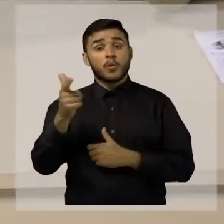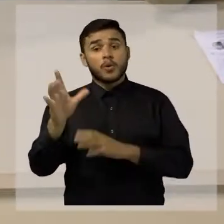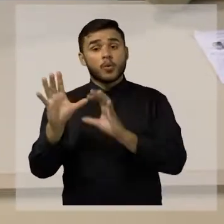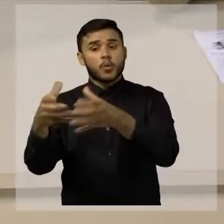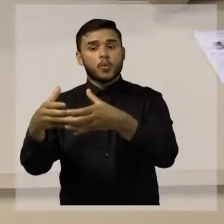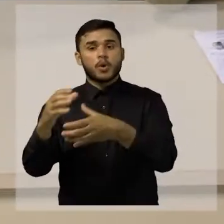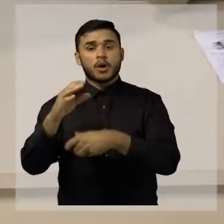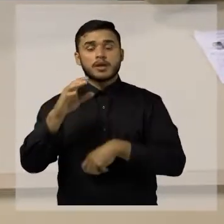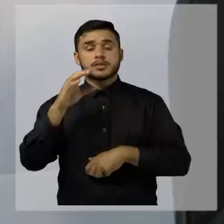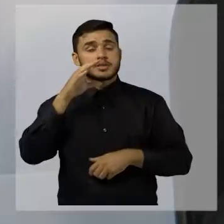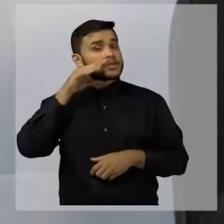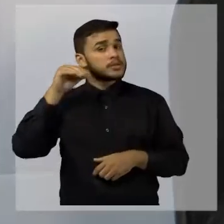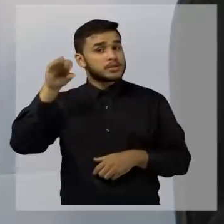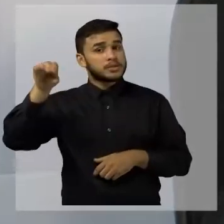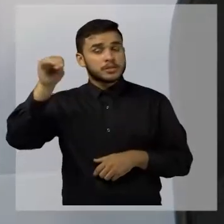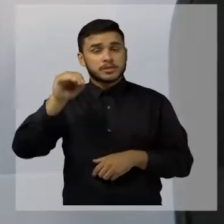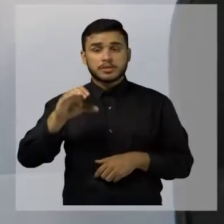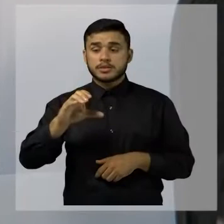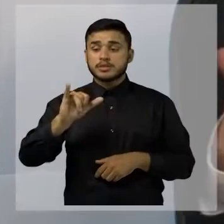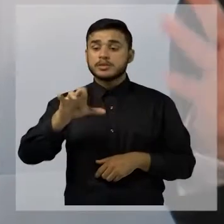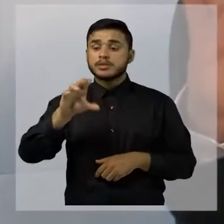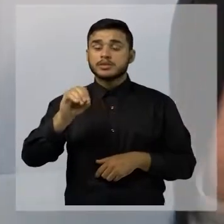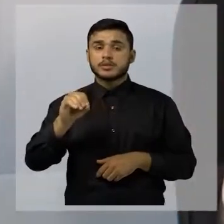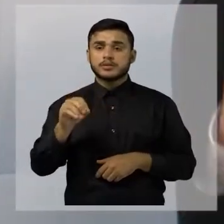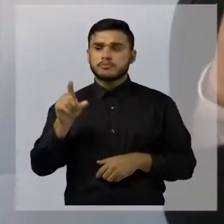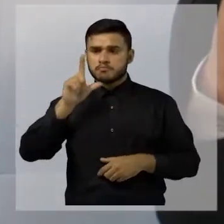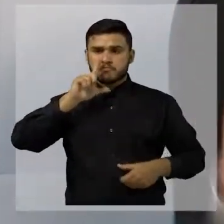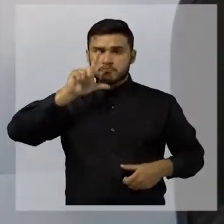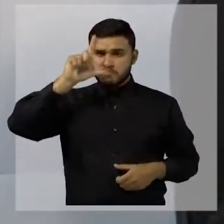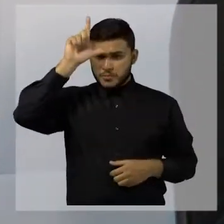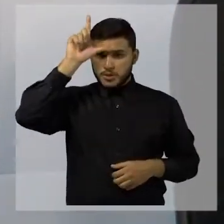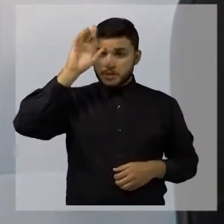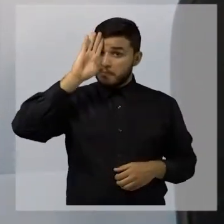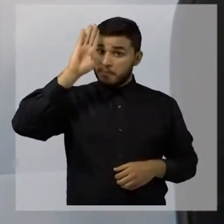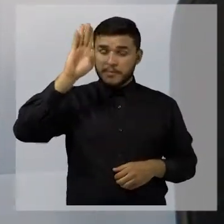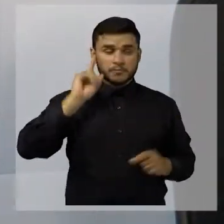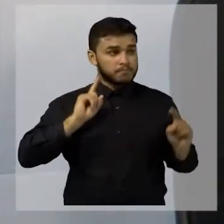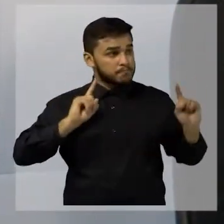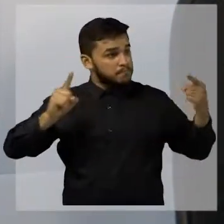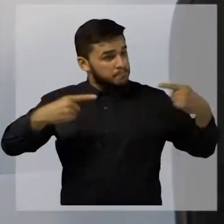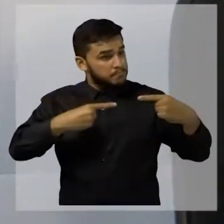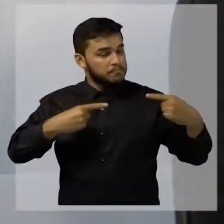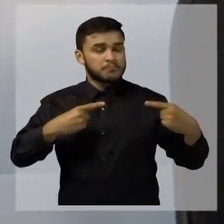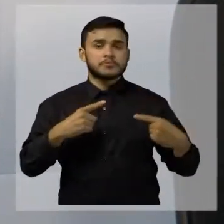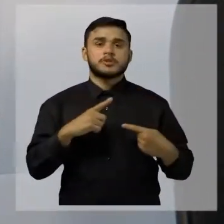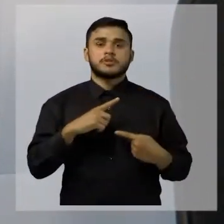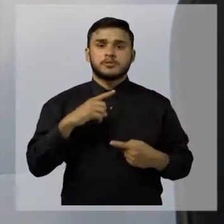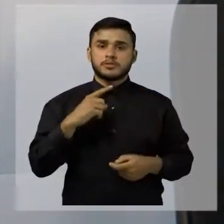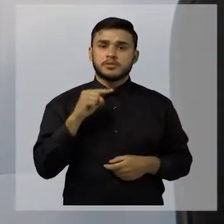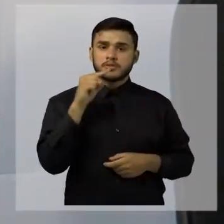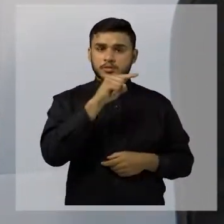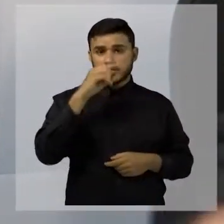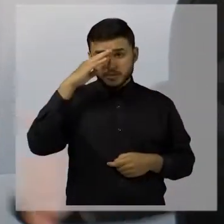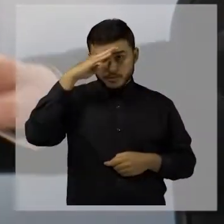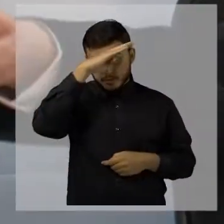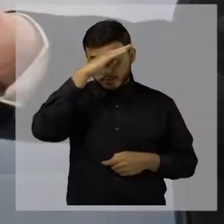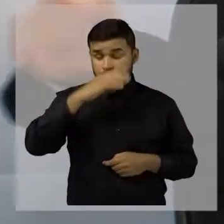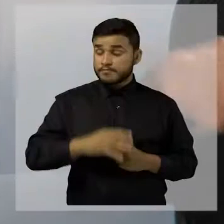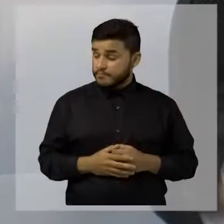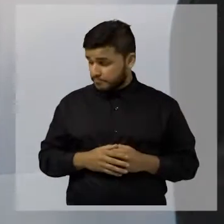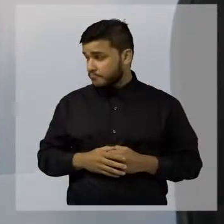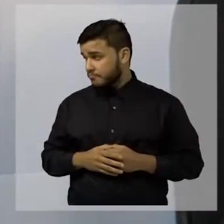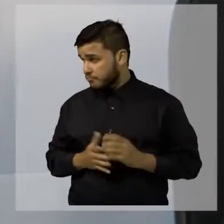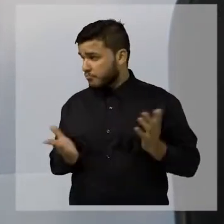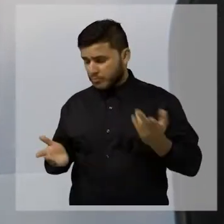de outro lado, tenta se firmar como a principal liderança de oposição a Jair Messias Bolsonaro. Mas, em